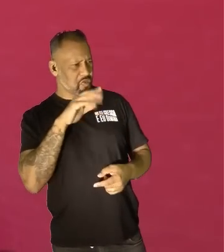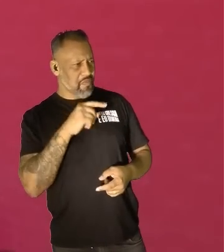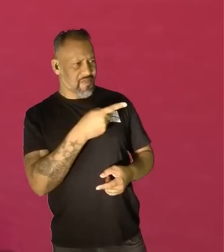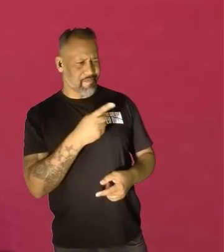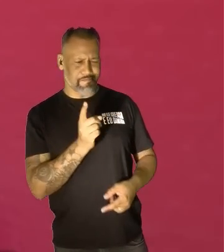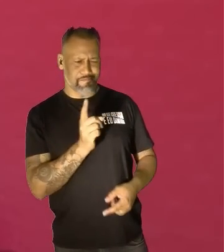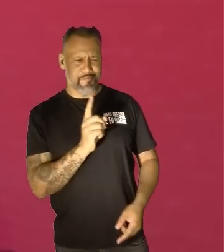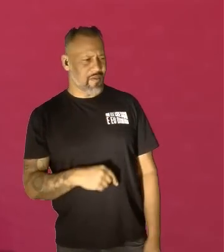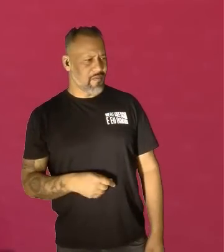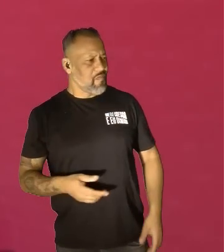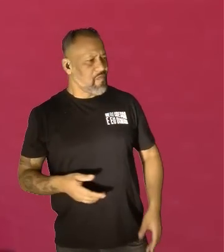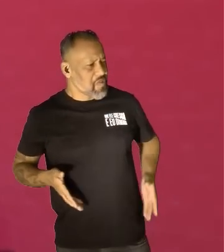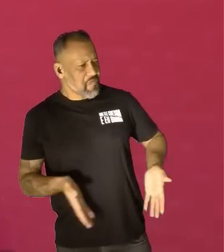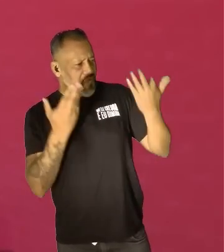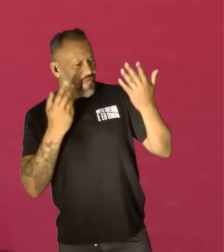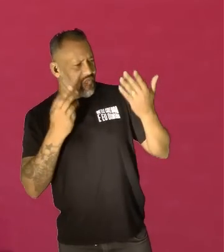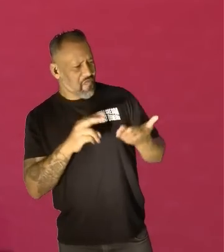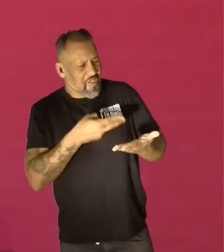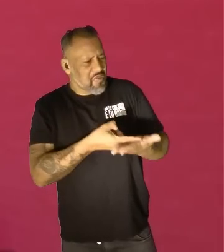aí